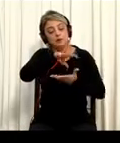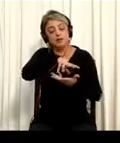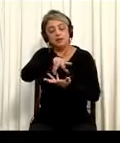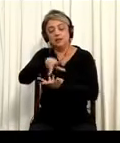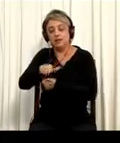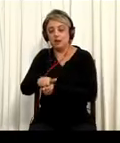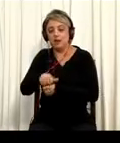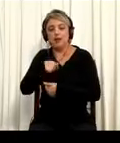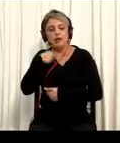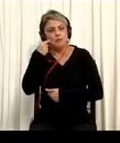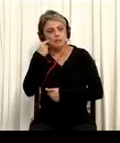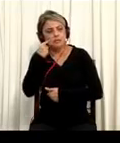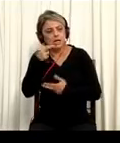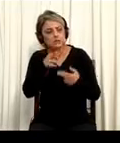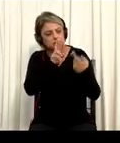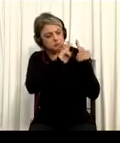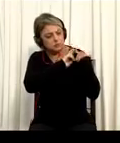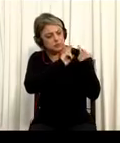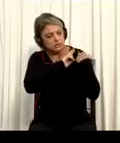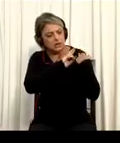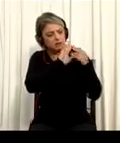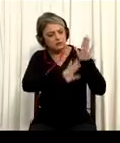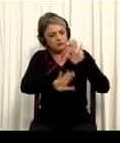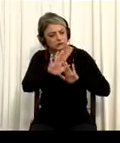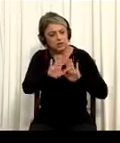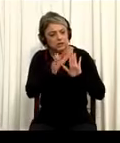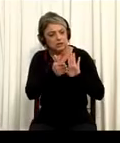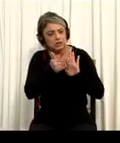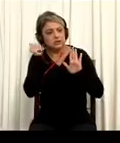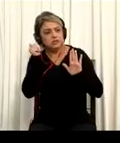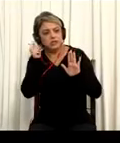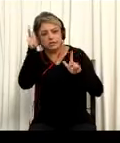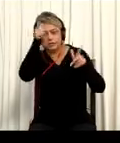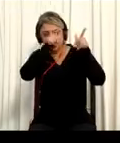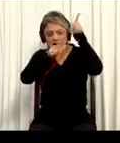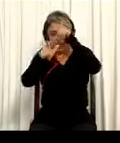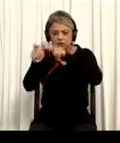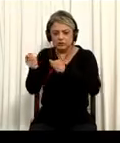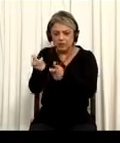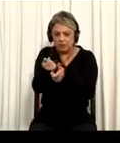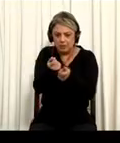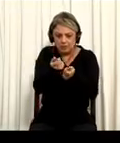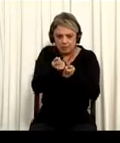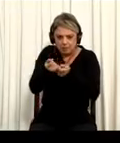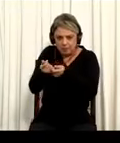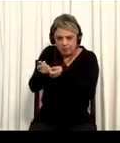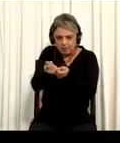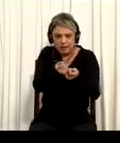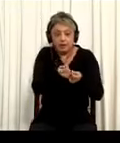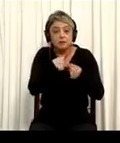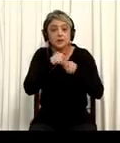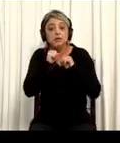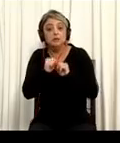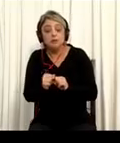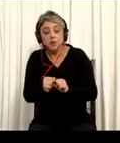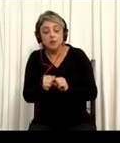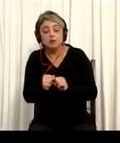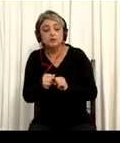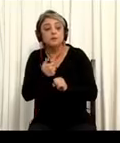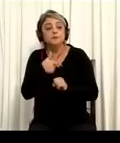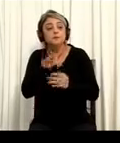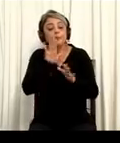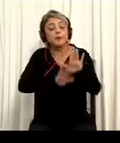ser repensados, devem ser tirados dessa lógica da exploração, para que a gente possa ter